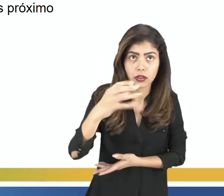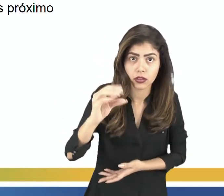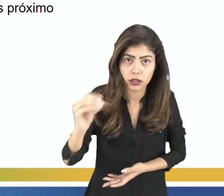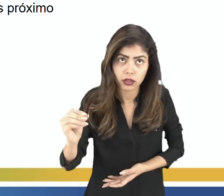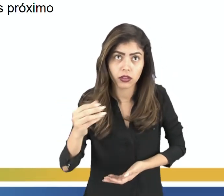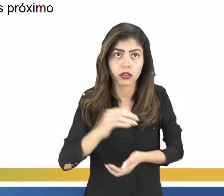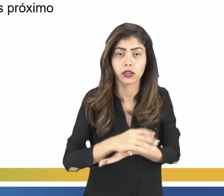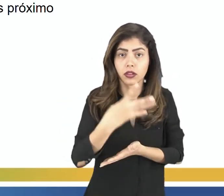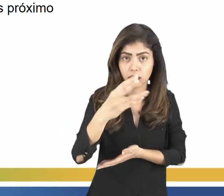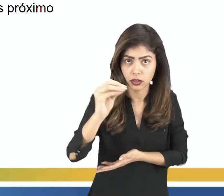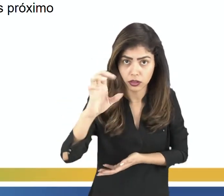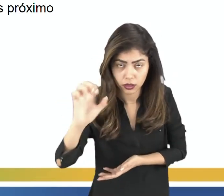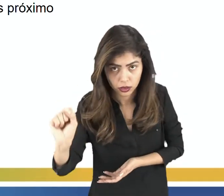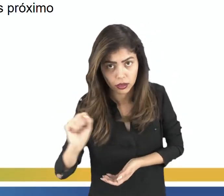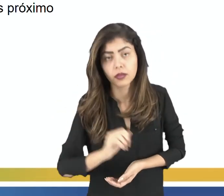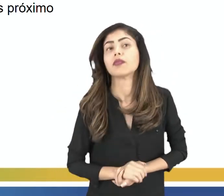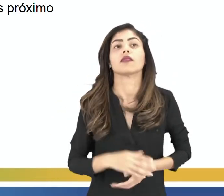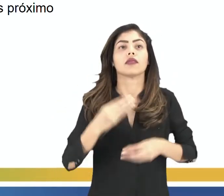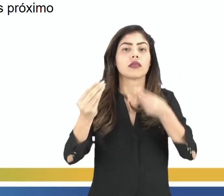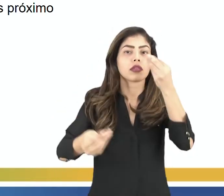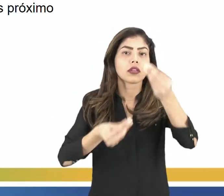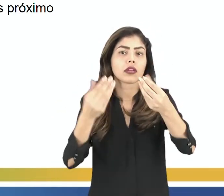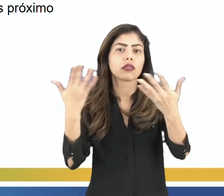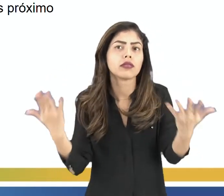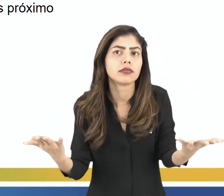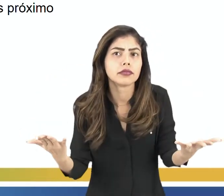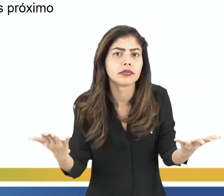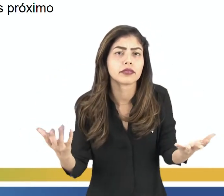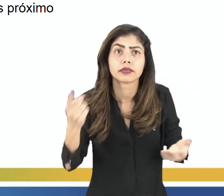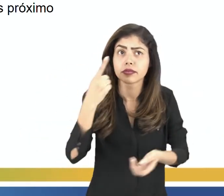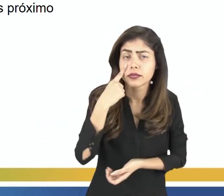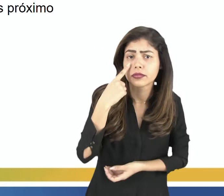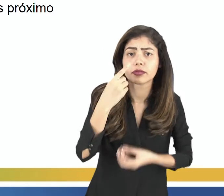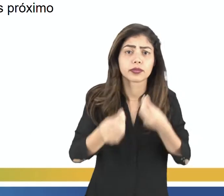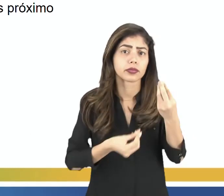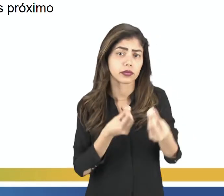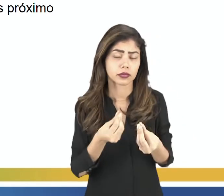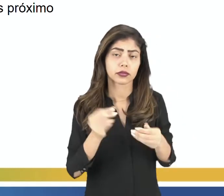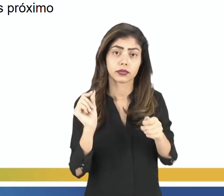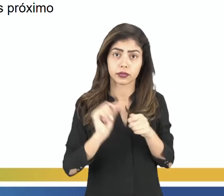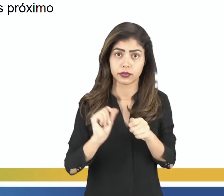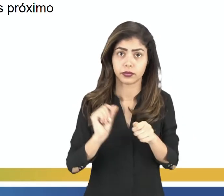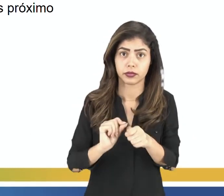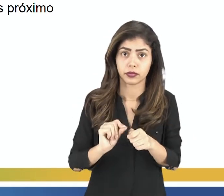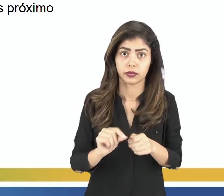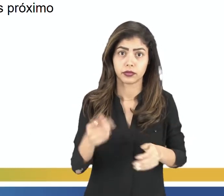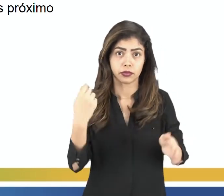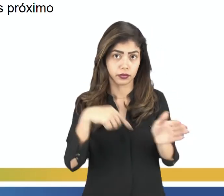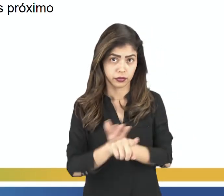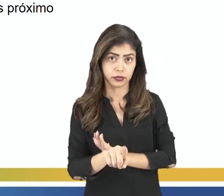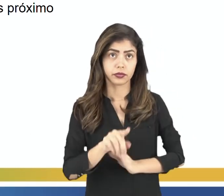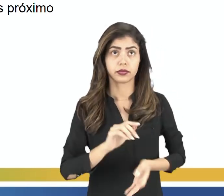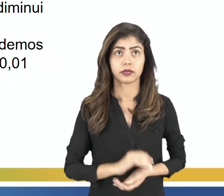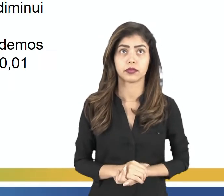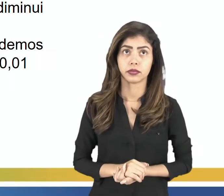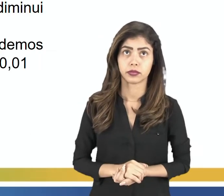D, 200, letra E, 400. Né, vamos ver como que nós faremos essa questão.